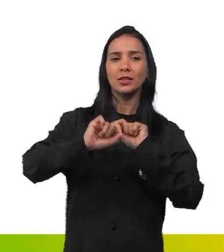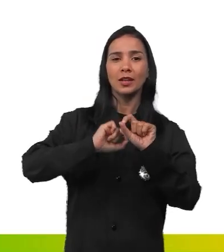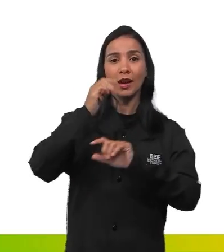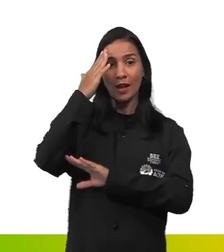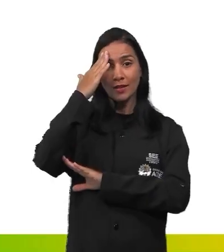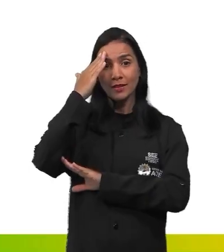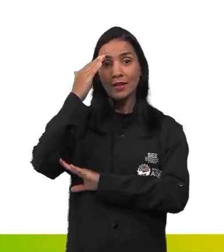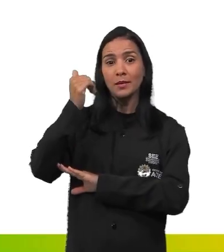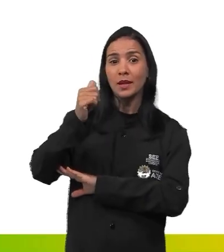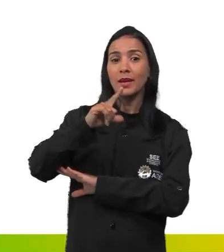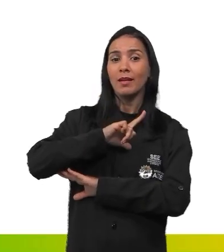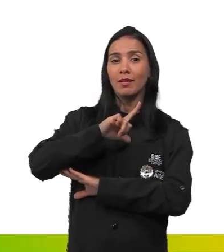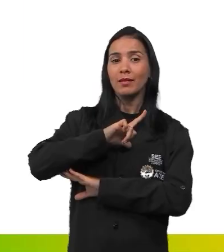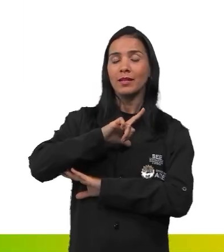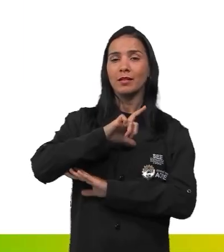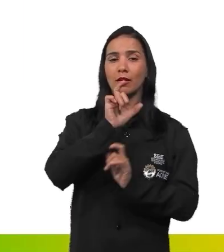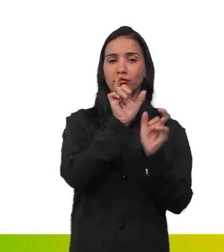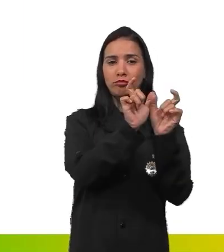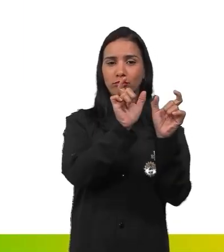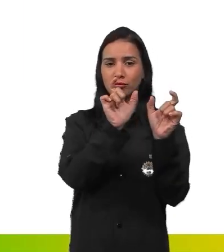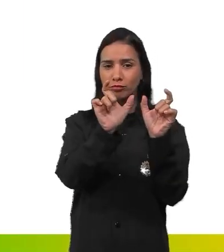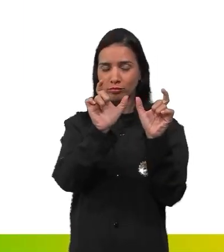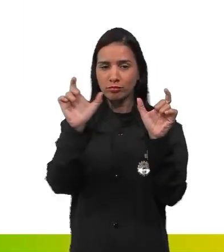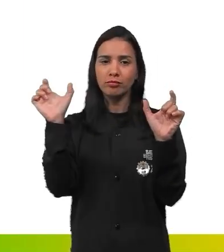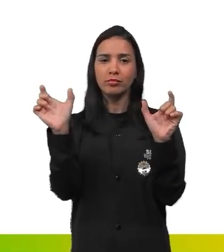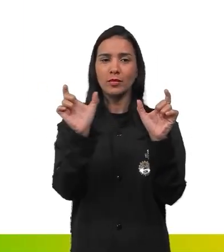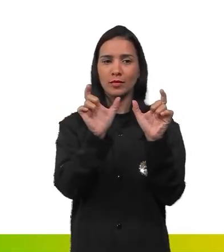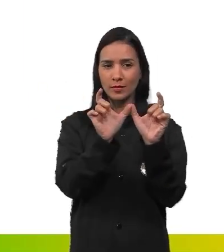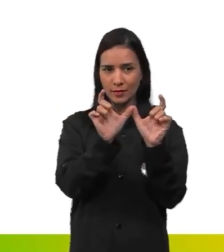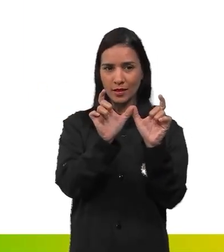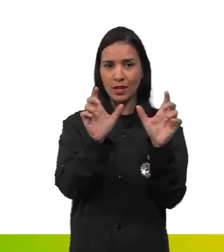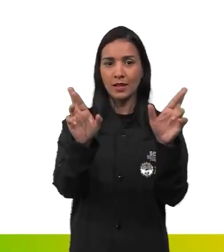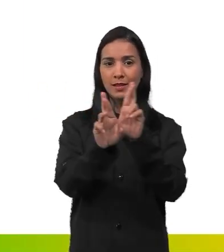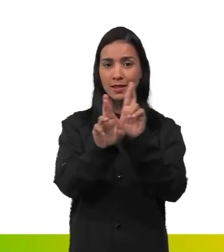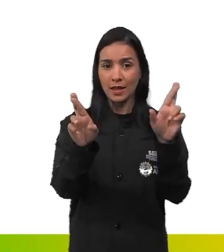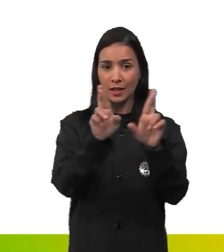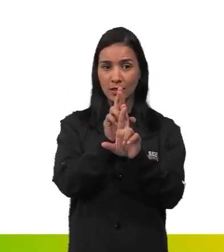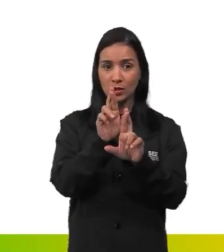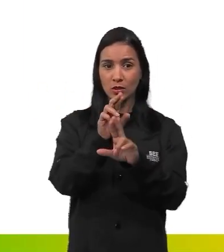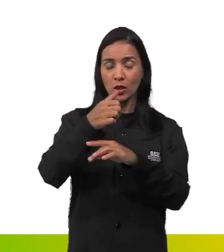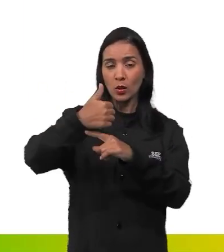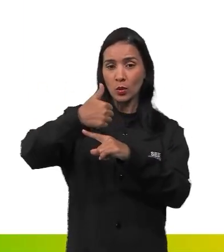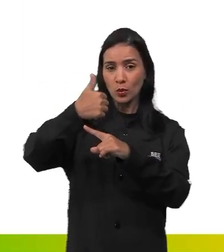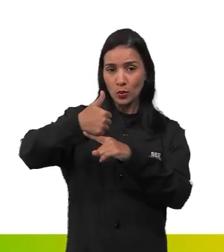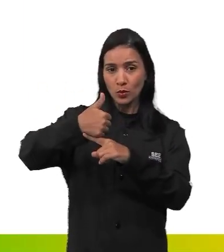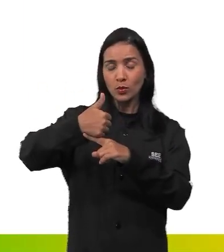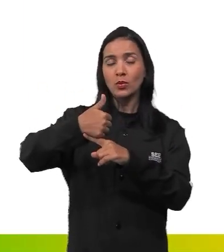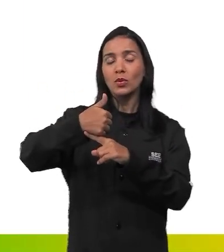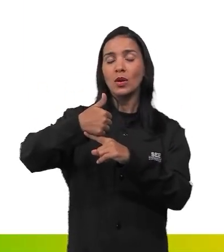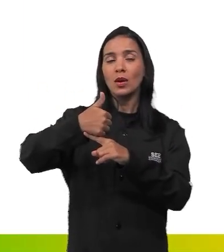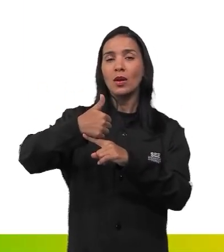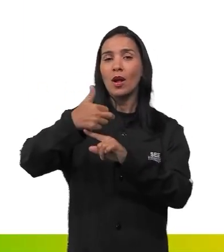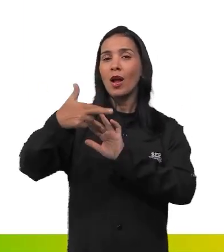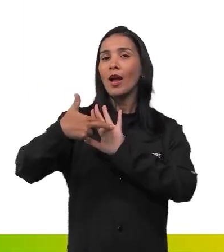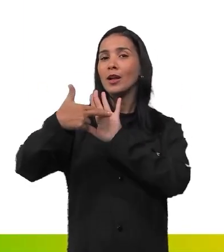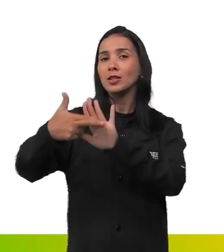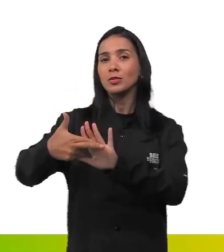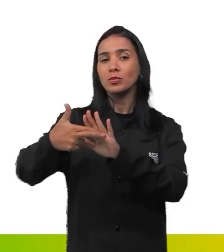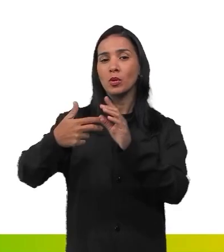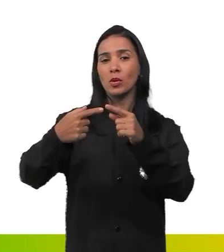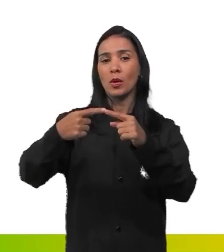que o termo da razão do índice n relacionado com 1 dista n menos 1